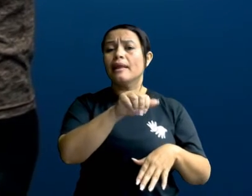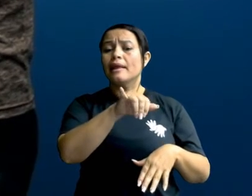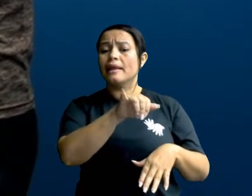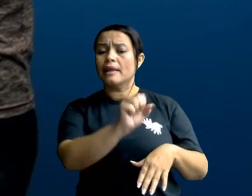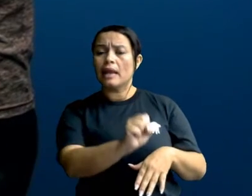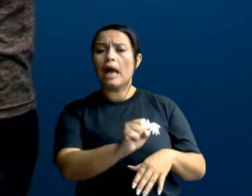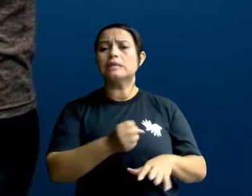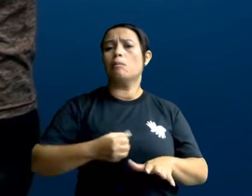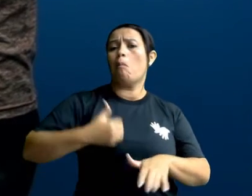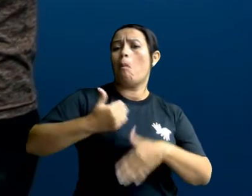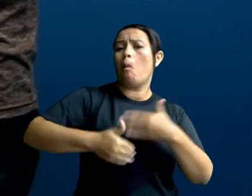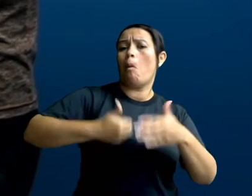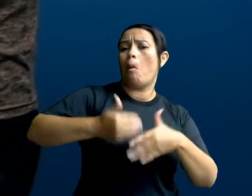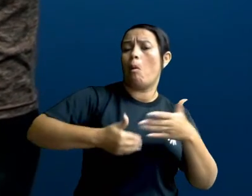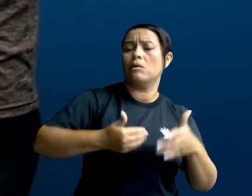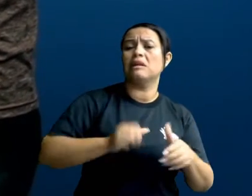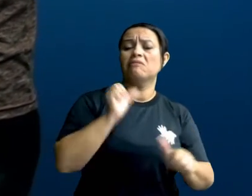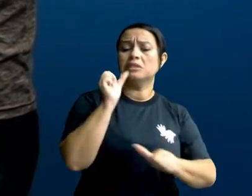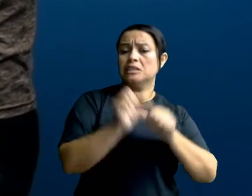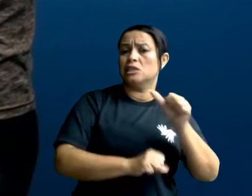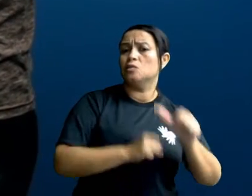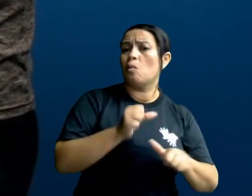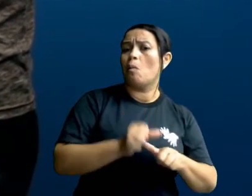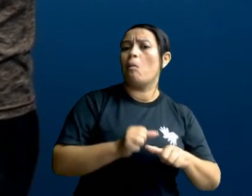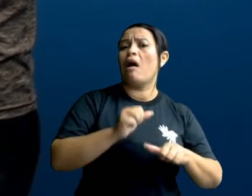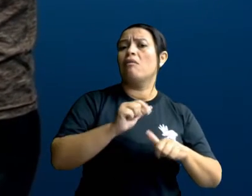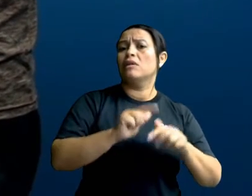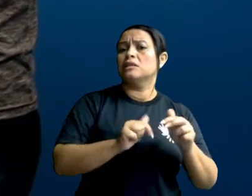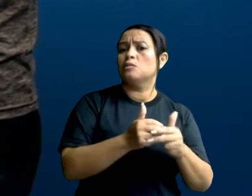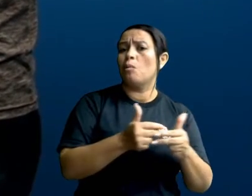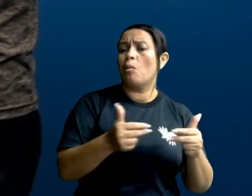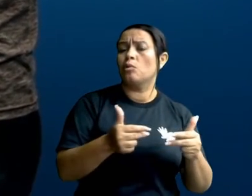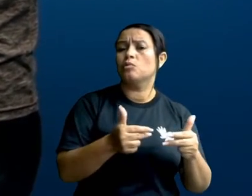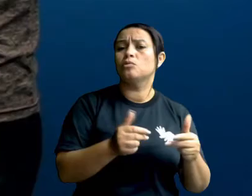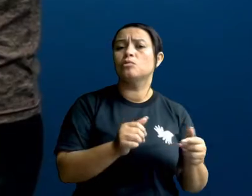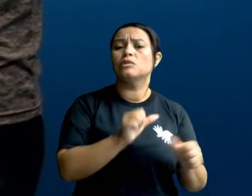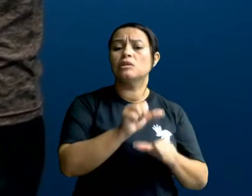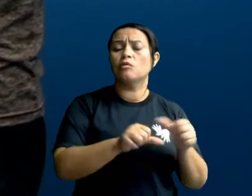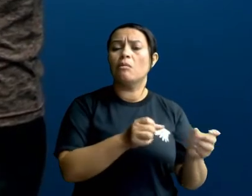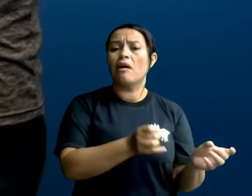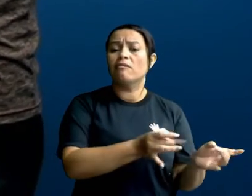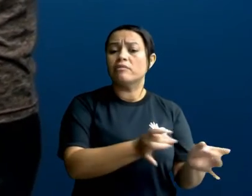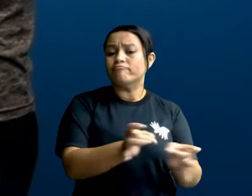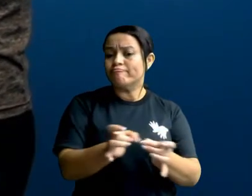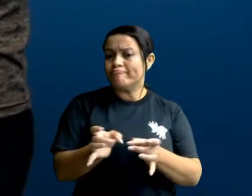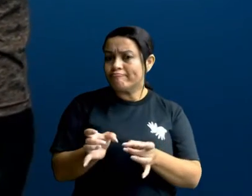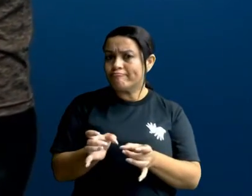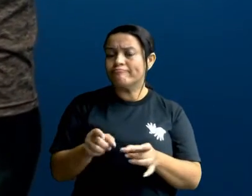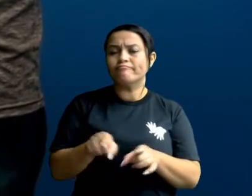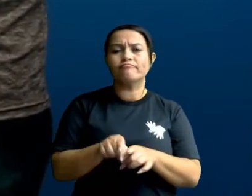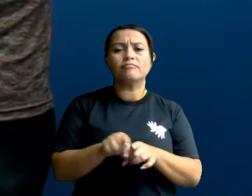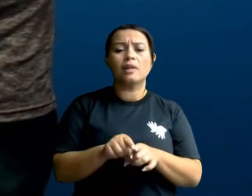processavam esses produtos, né, transformavam em mercadorias, e